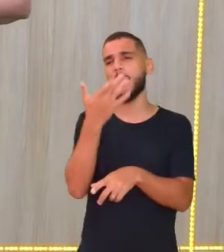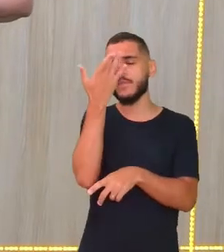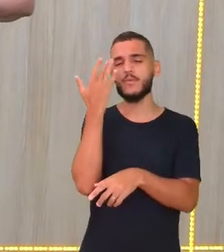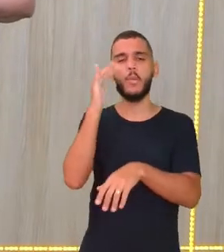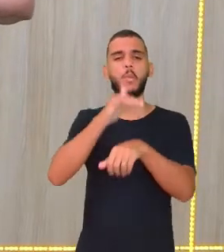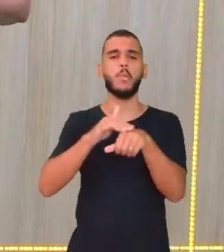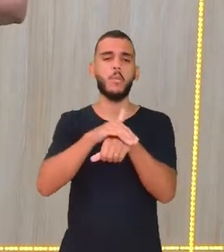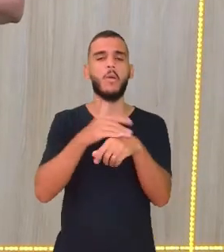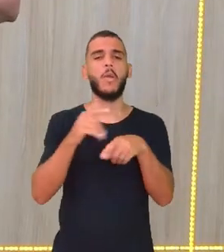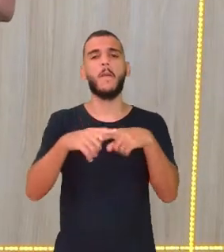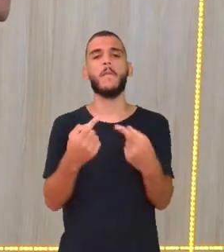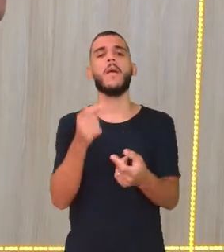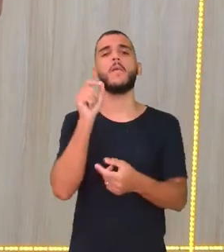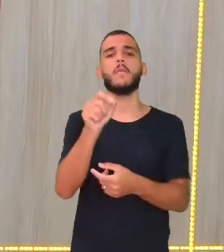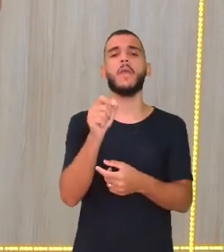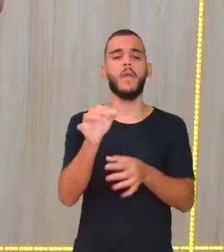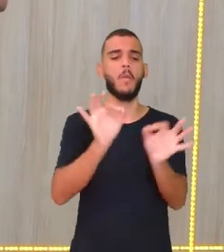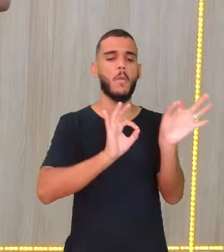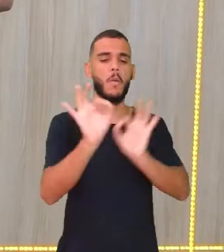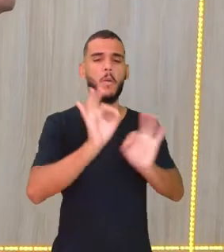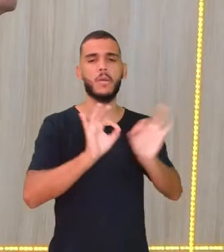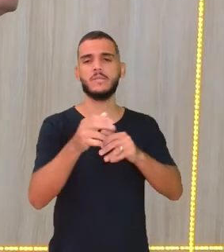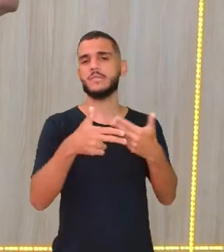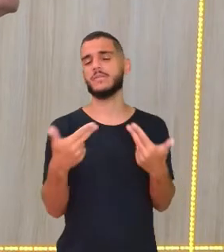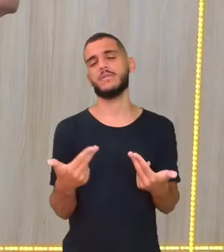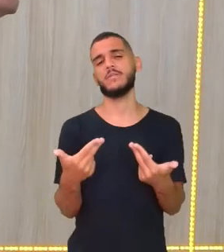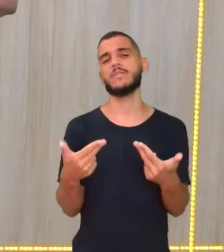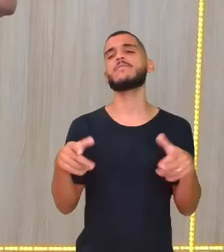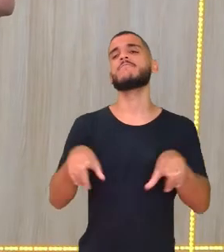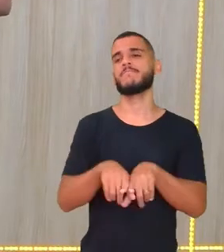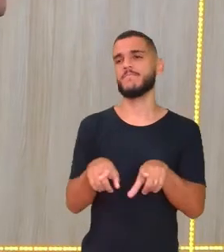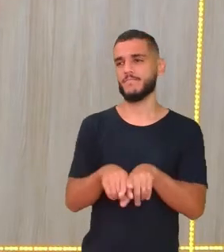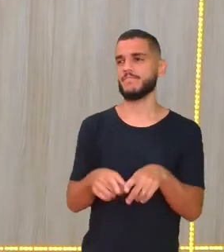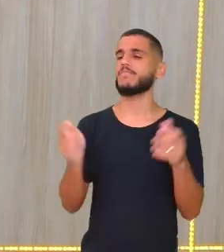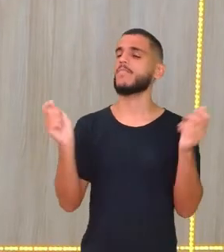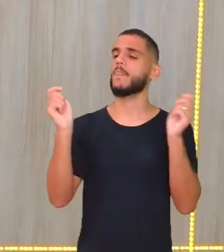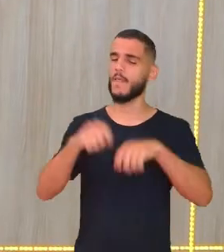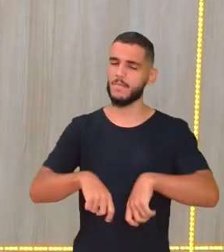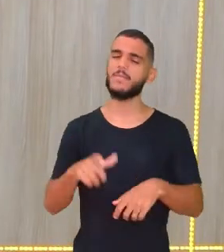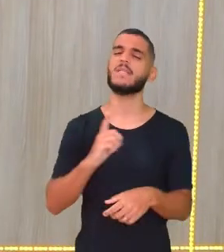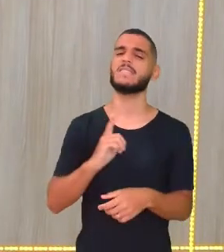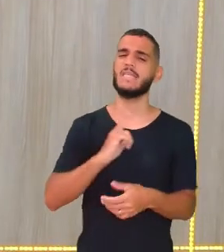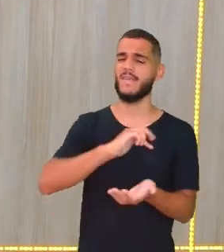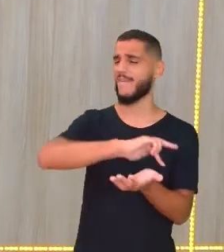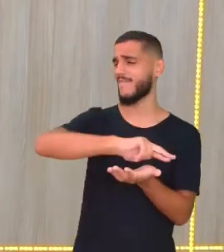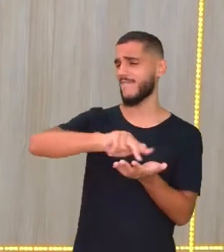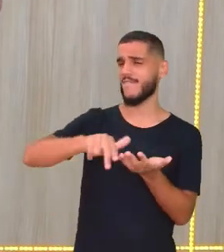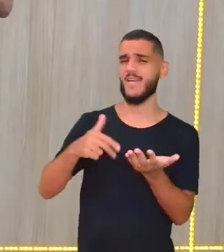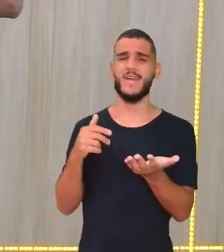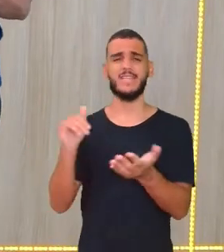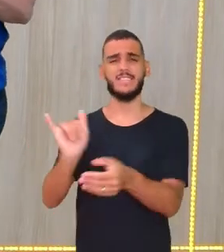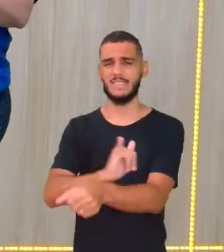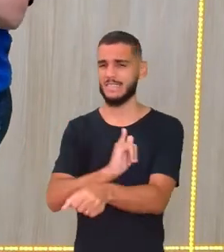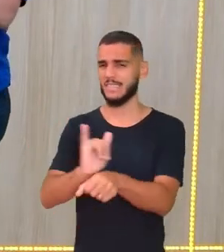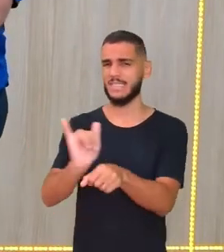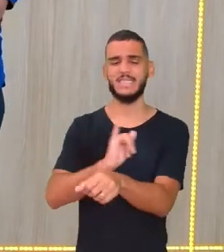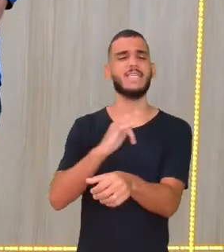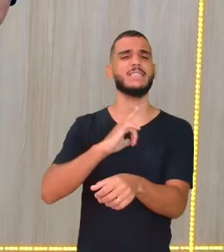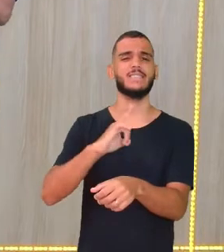podem estar aí planejando algo. Não é, professora Camille? Com certeza. Eles podem estar aí, minha